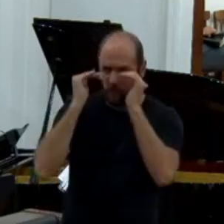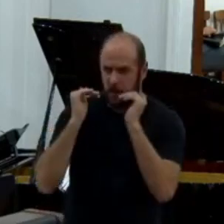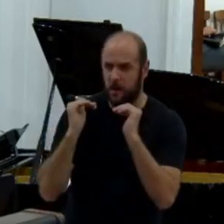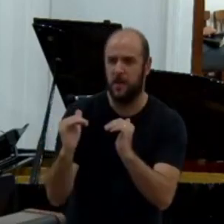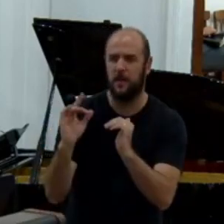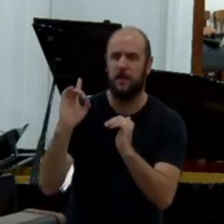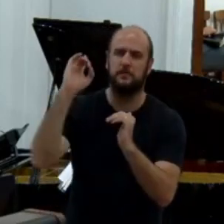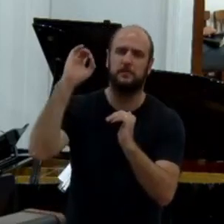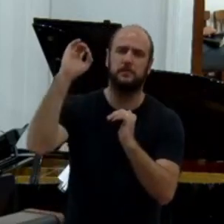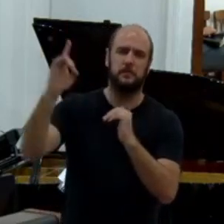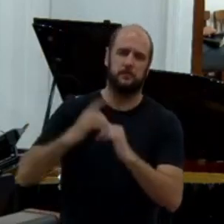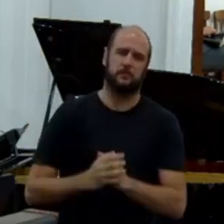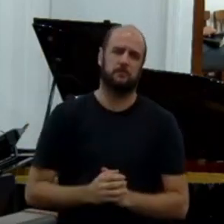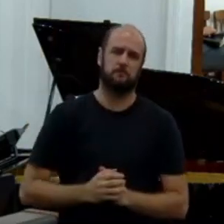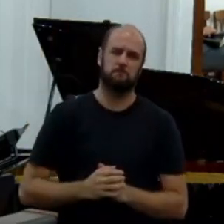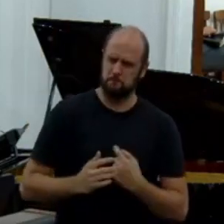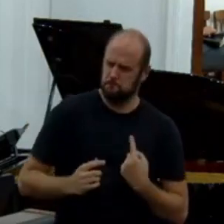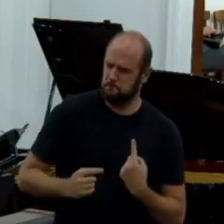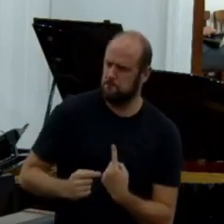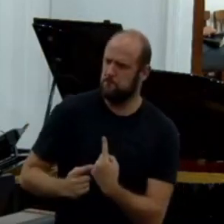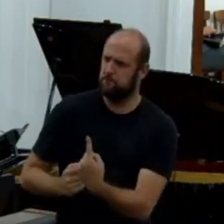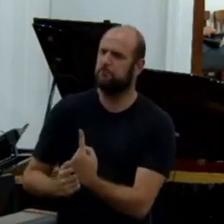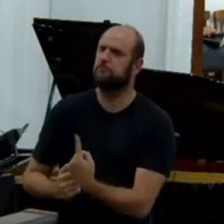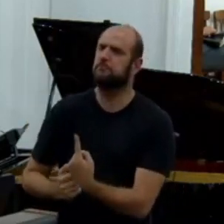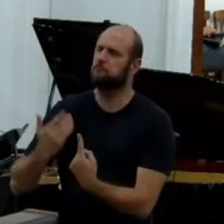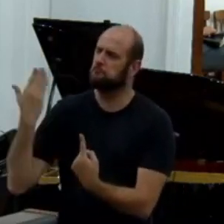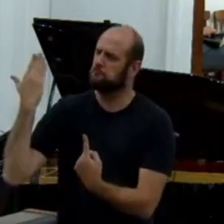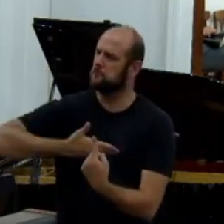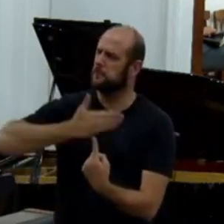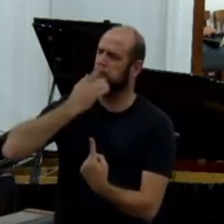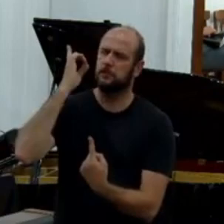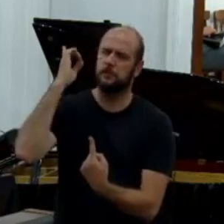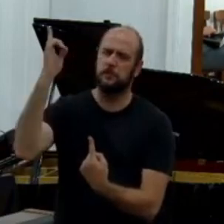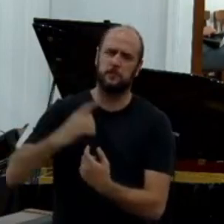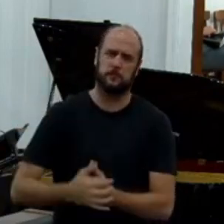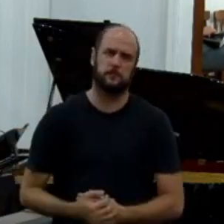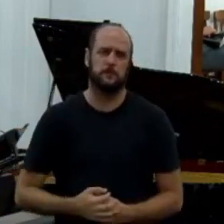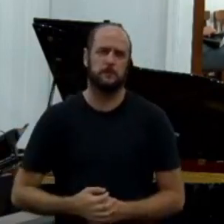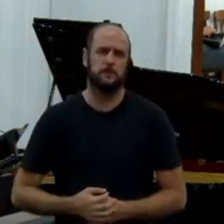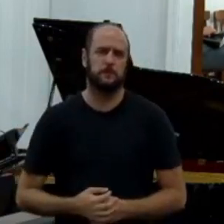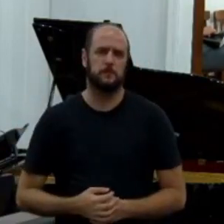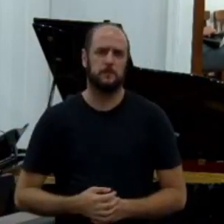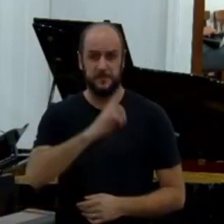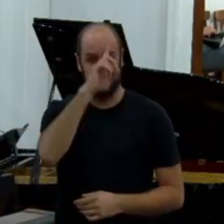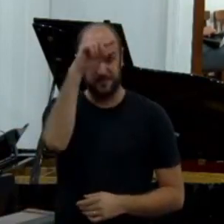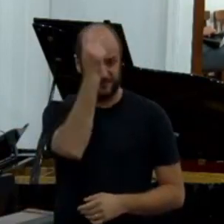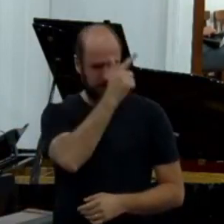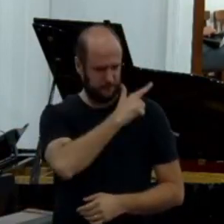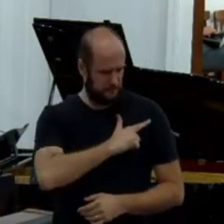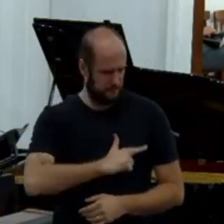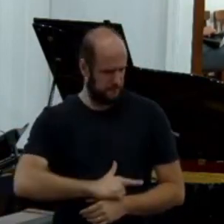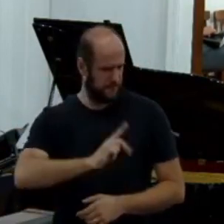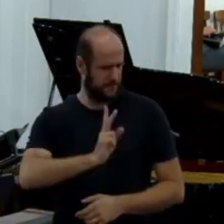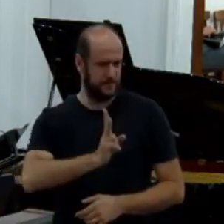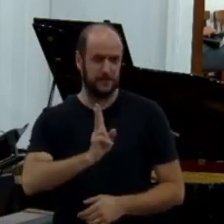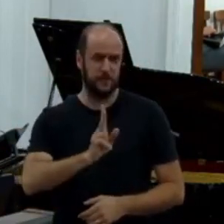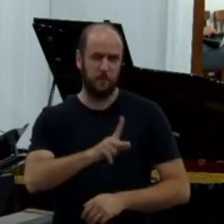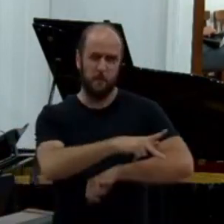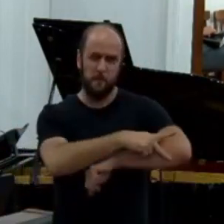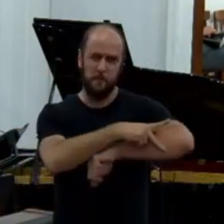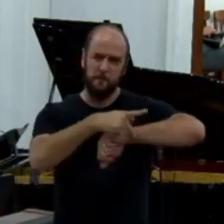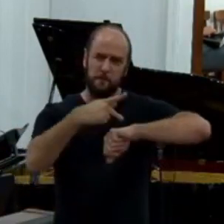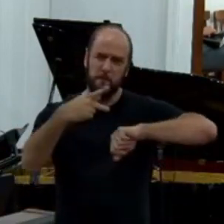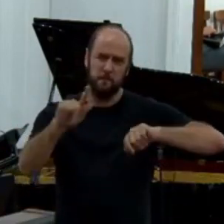Deus. Cheguem perto dEle. Tiago diz: santifiquem suas vidas, purifiquem